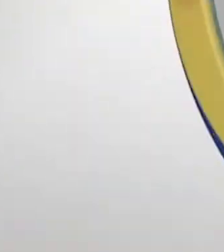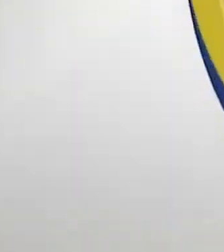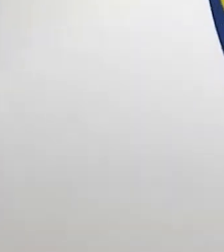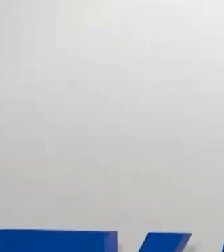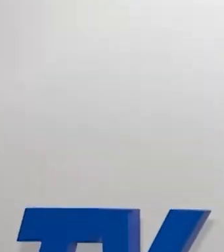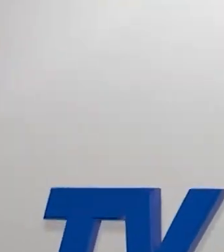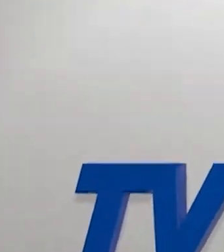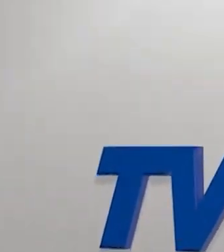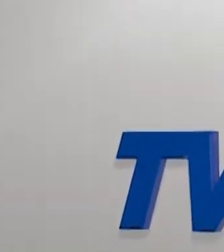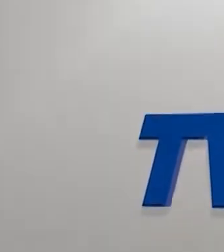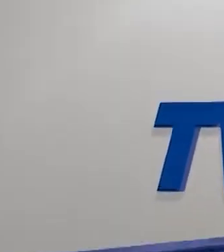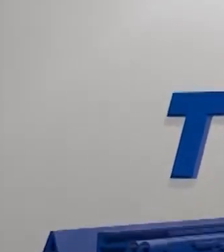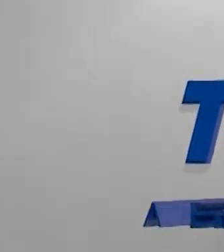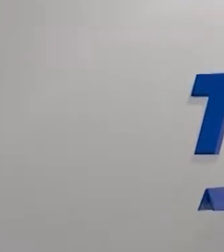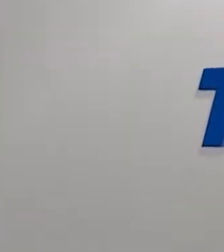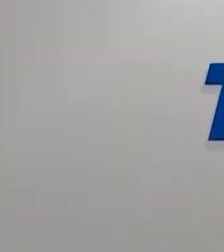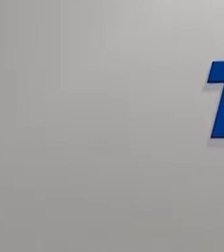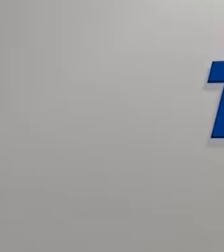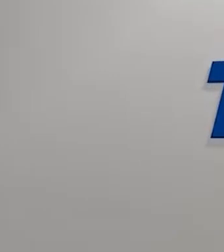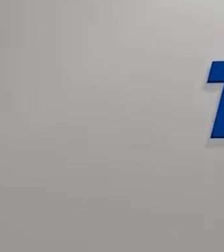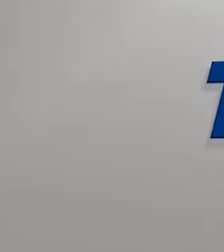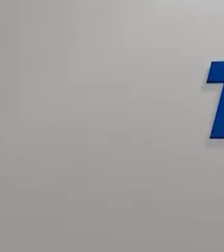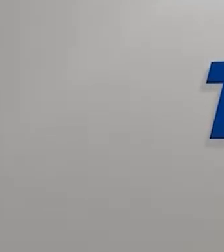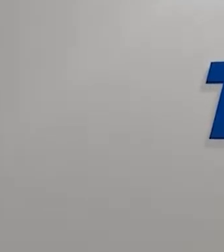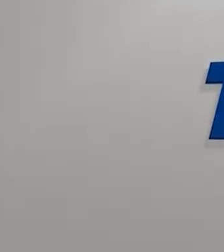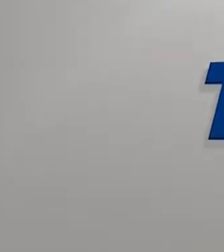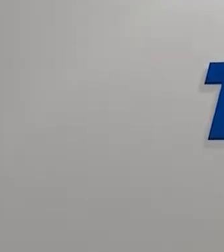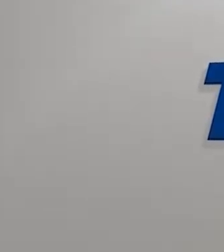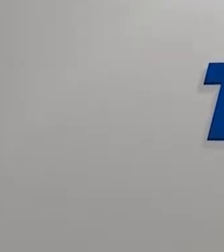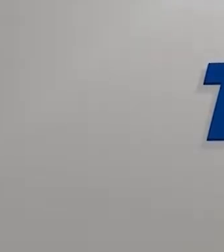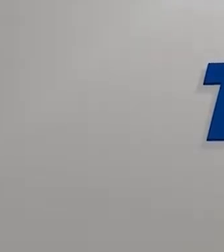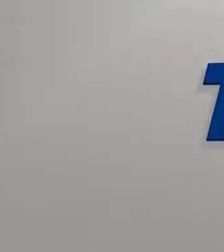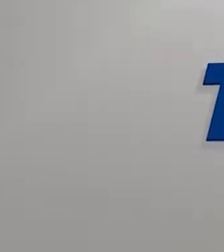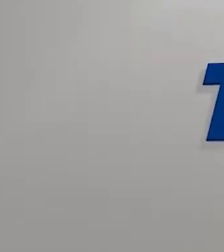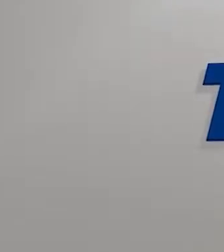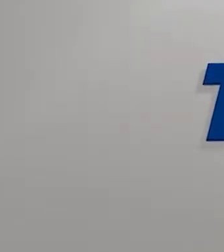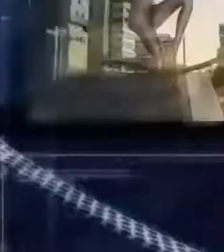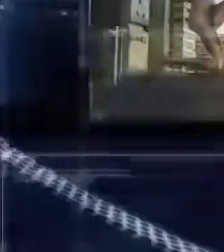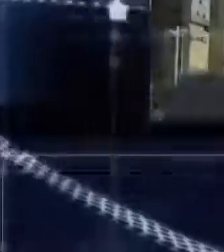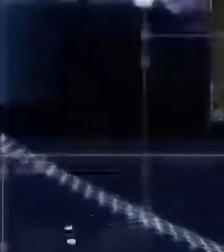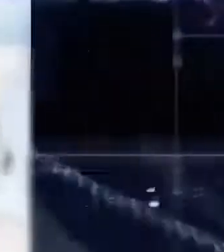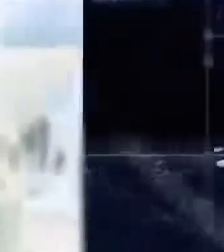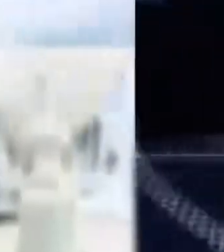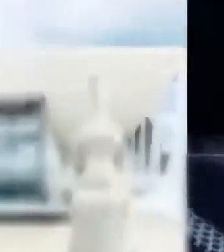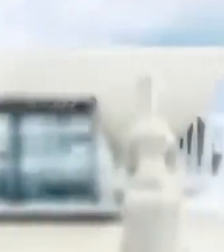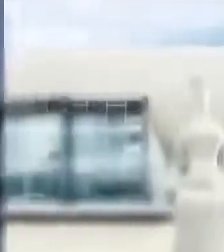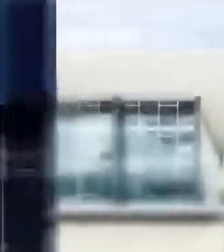TV Fortaleza, a emissora da Casa do Povo.